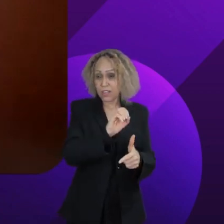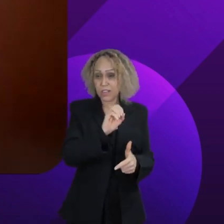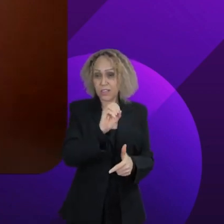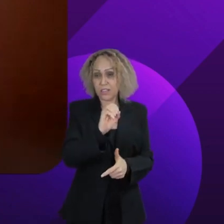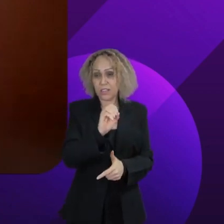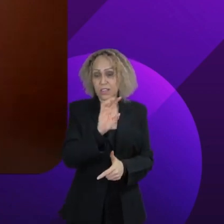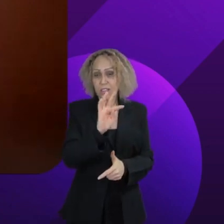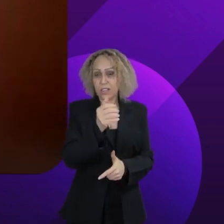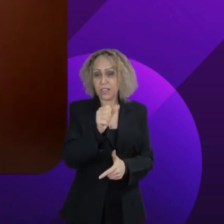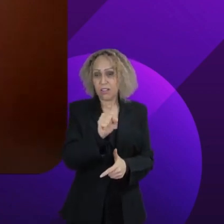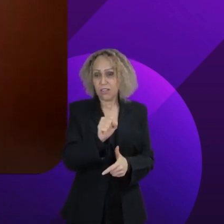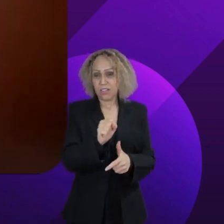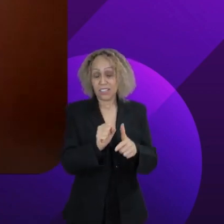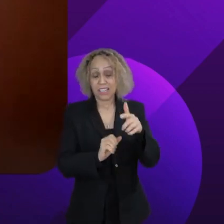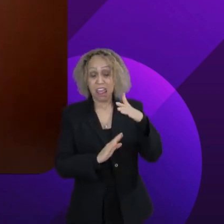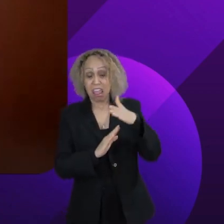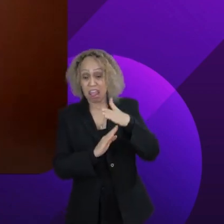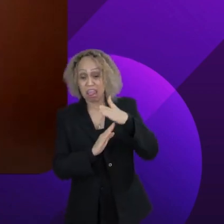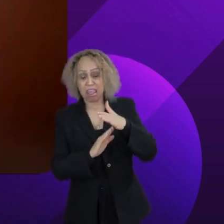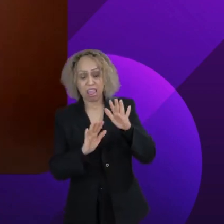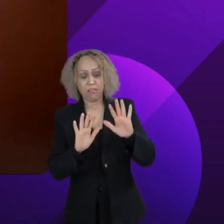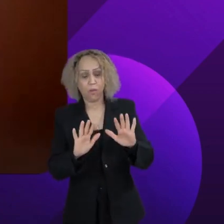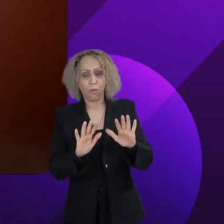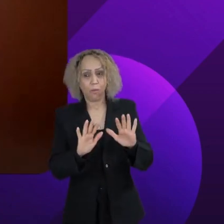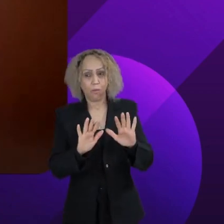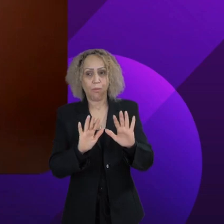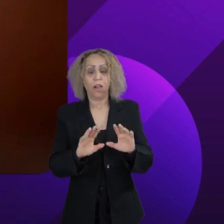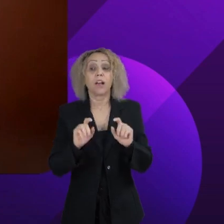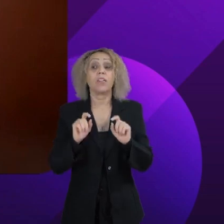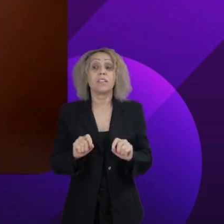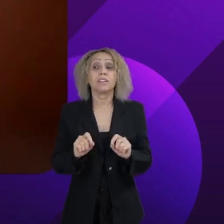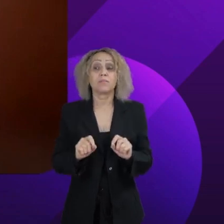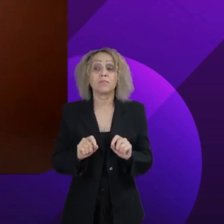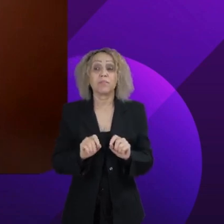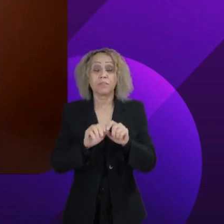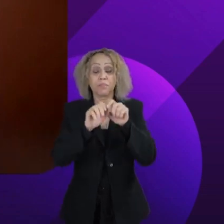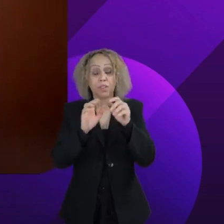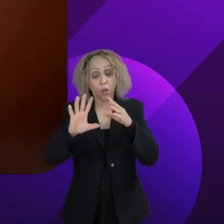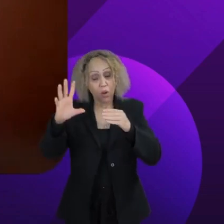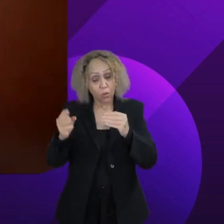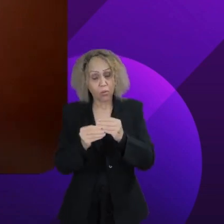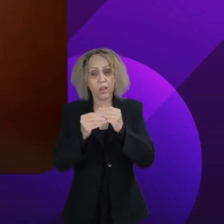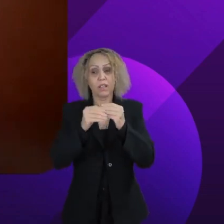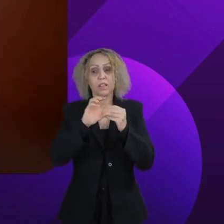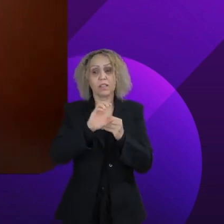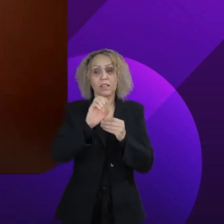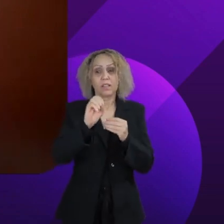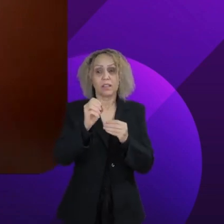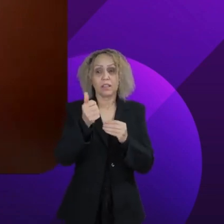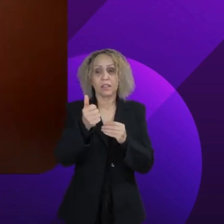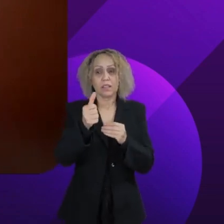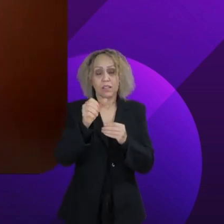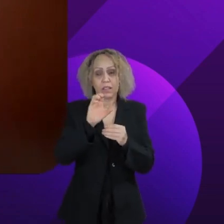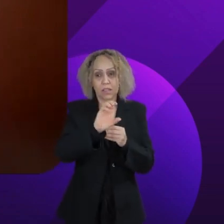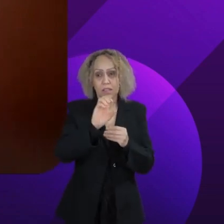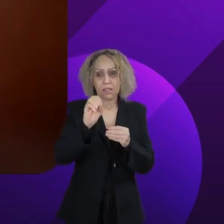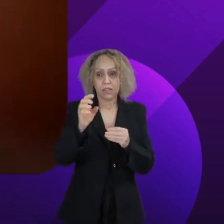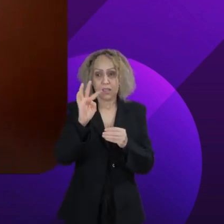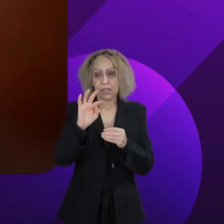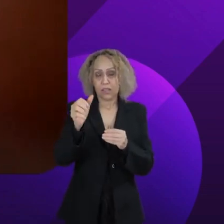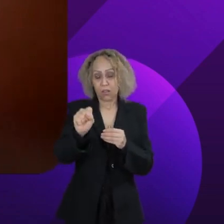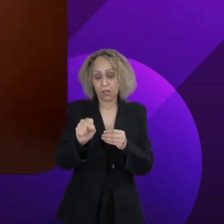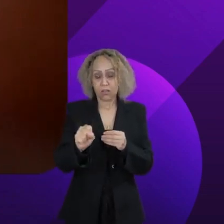de nós a entrar. Agora não vai ser. Agora vai ser o plus, o complemento, o a mais, e não o máximo de